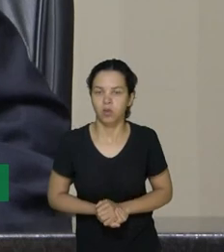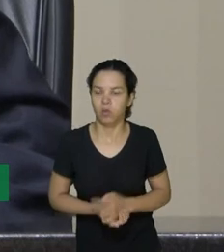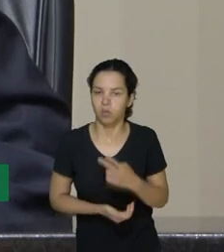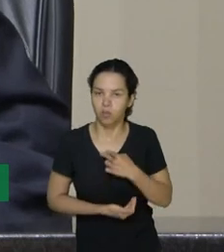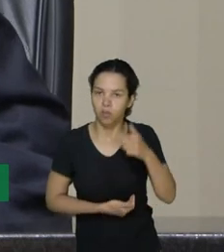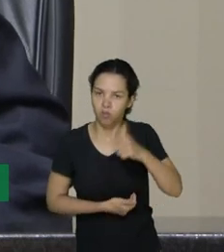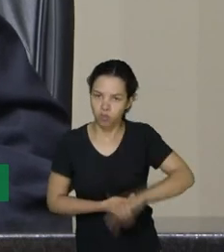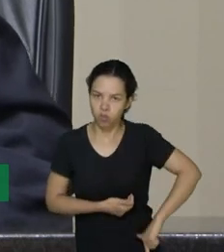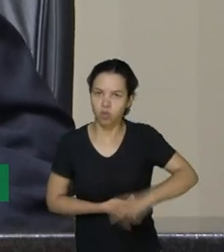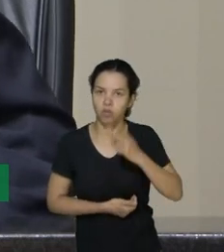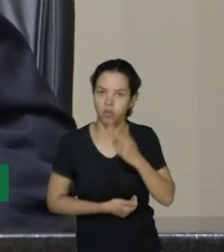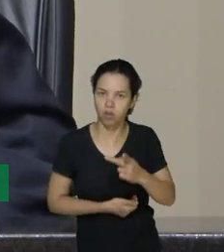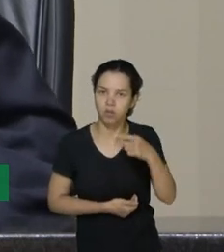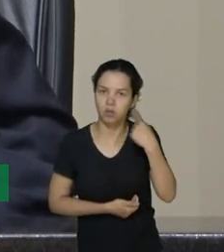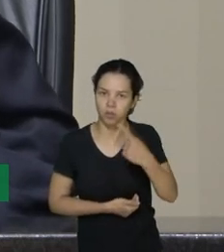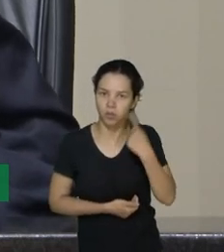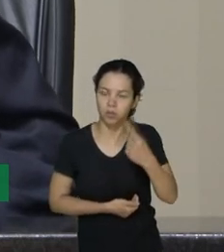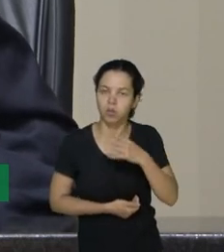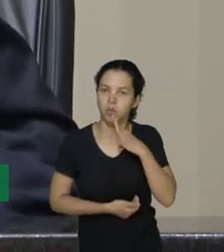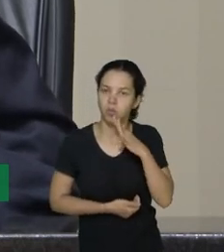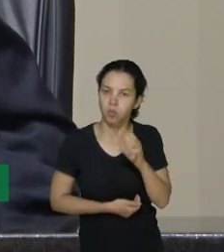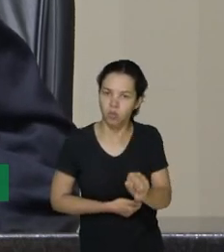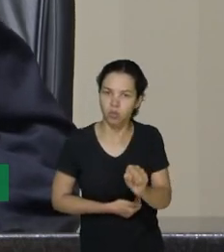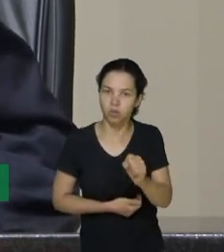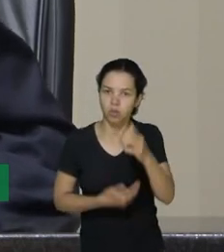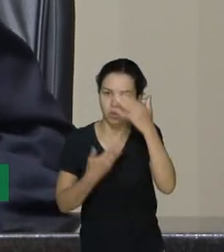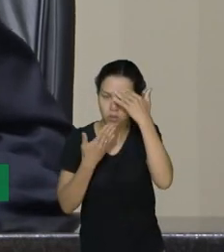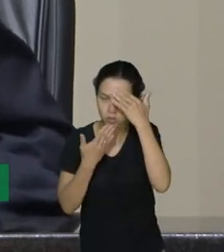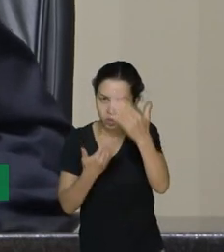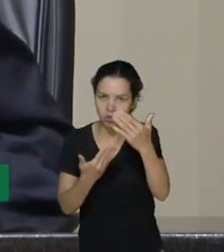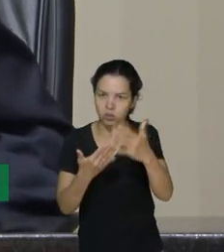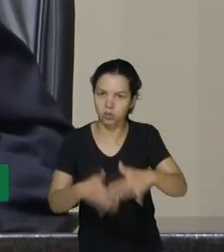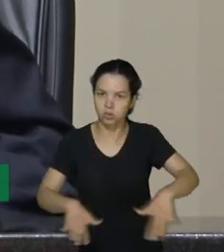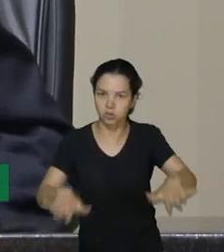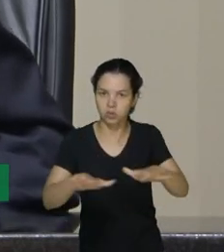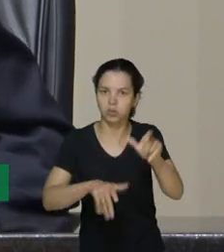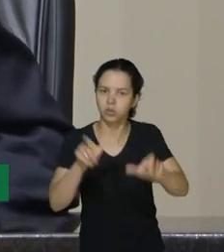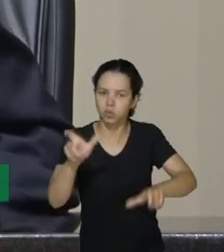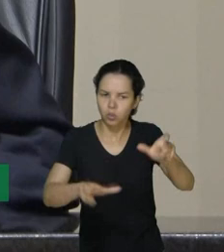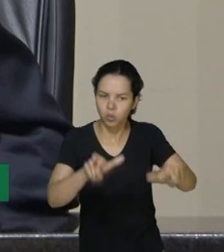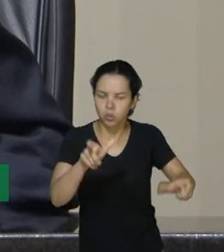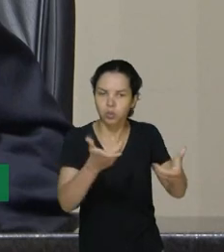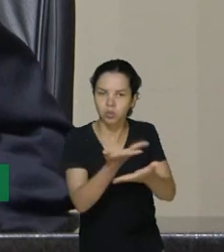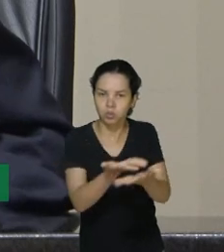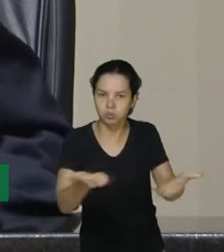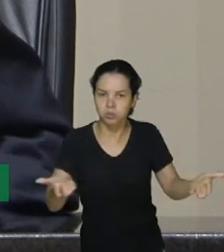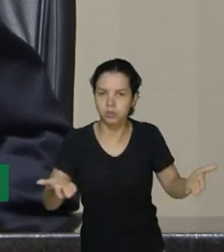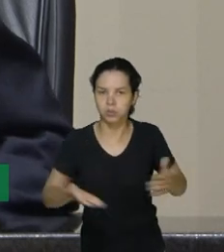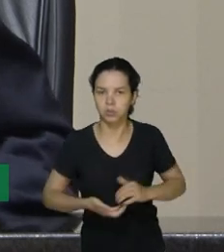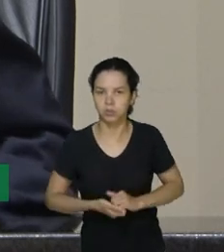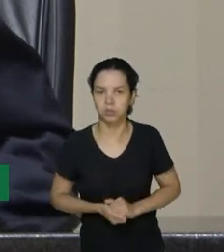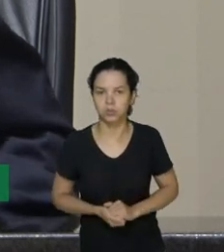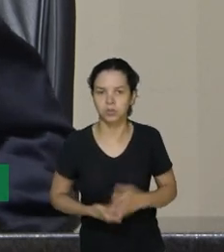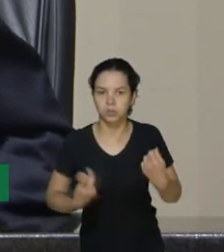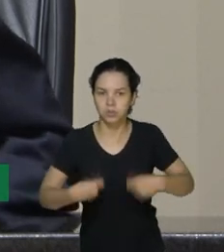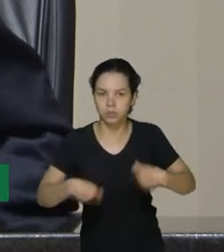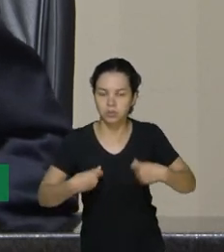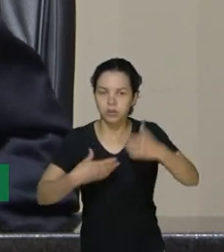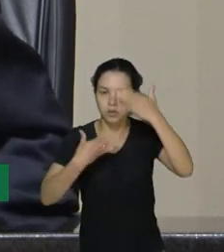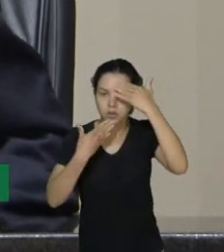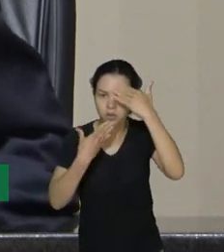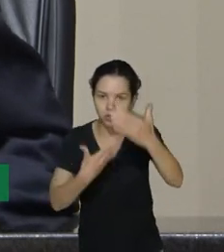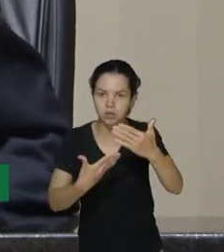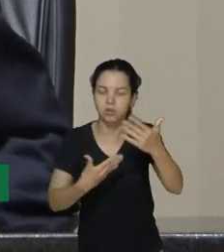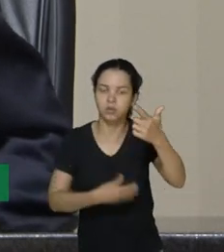vez, deputado Bruno, quando agradeço todos vocês e todas as pessoas, não posso deixar de agradecer mais